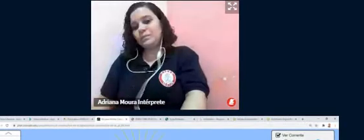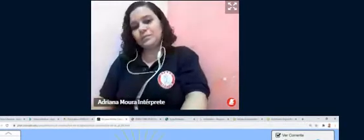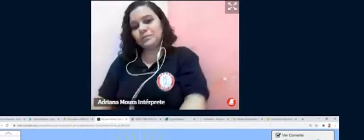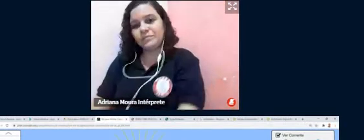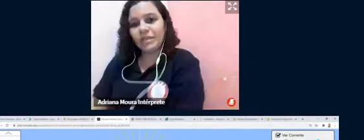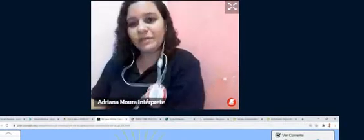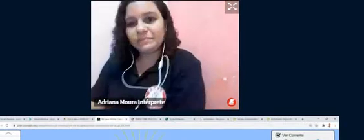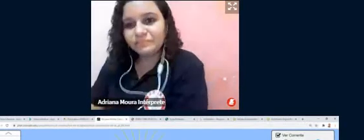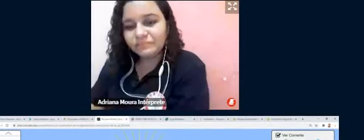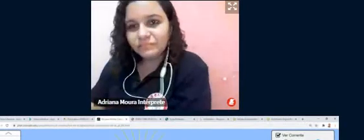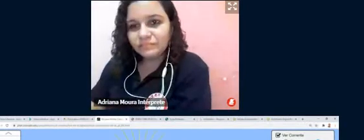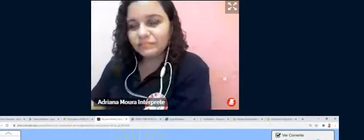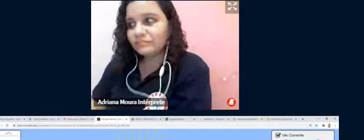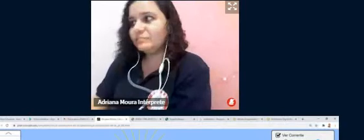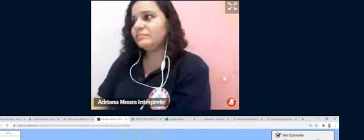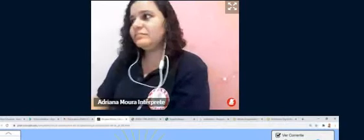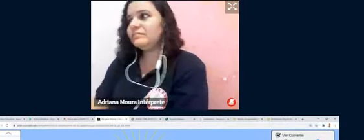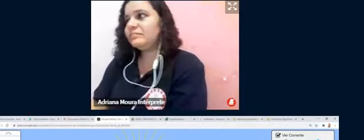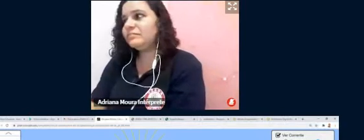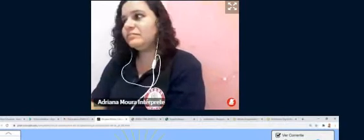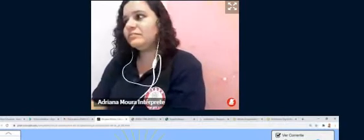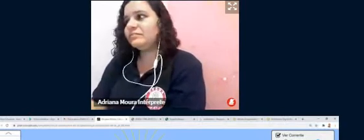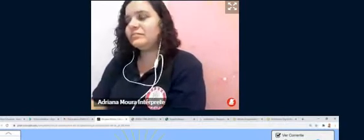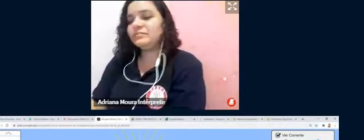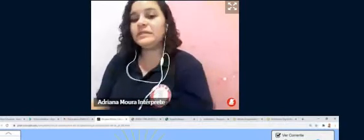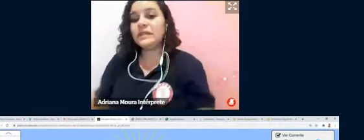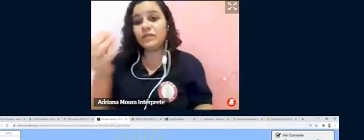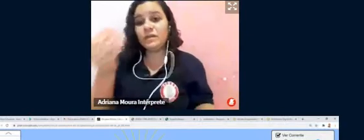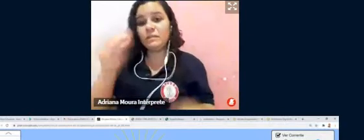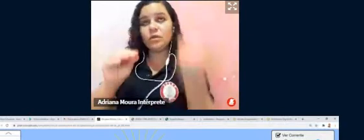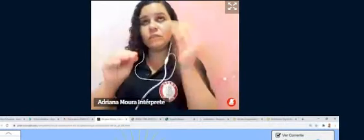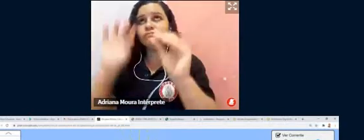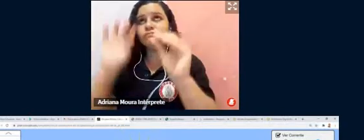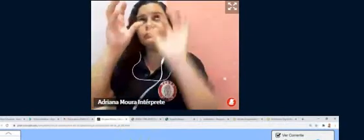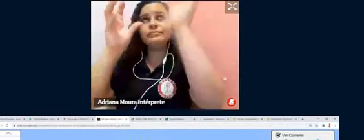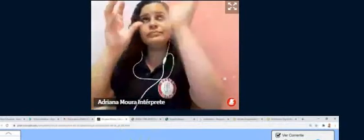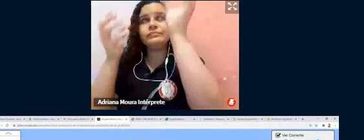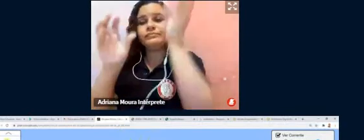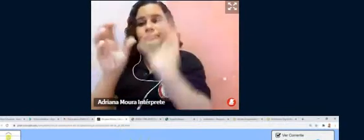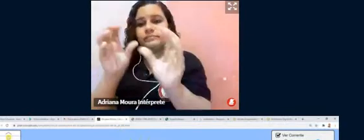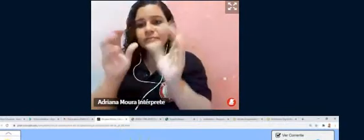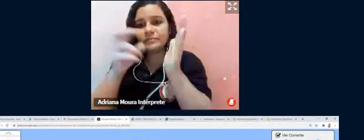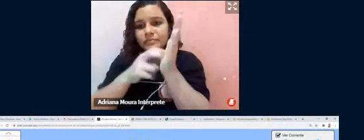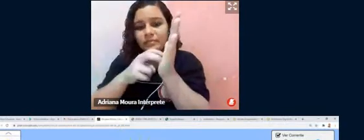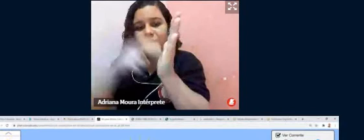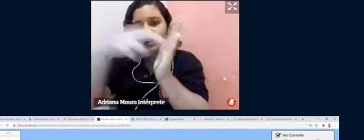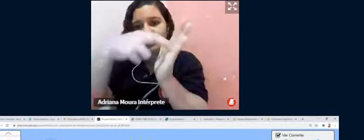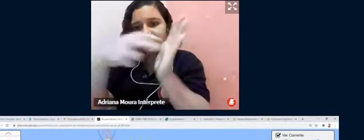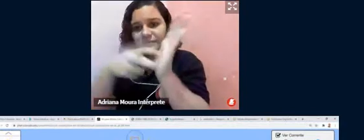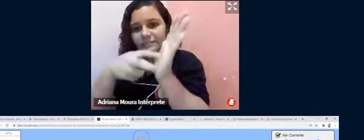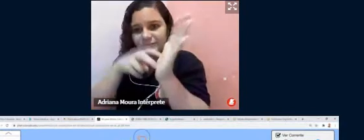sem espaço. À medida que você vai colocando mais dispositivos na mesma tomada, só para vocês terem uma ideia, do ponto de vista